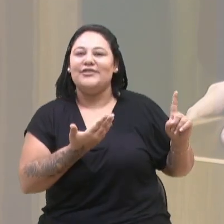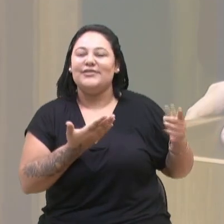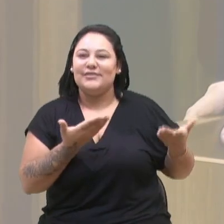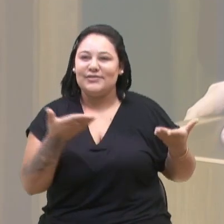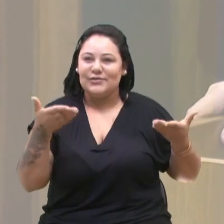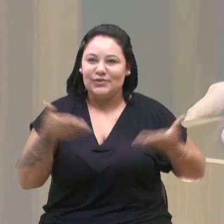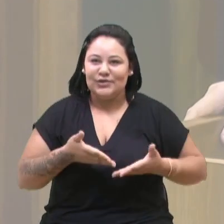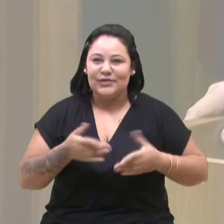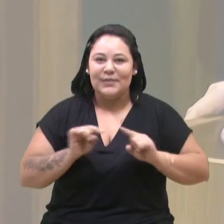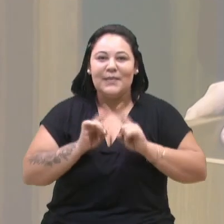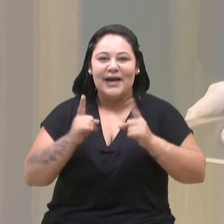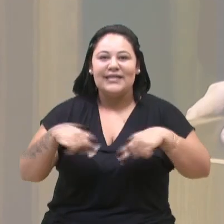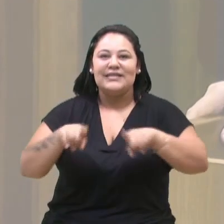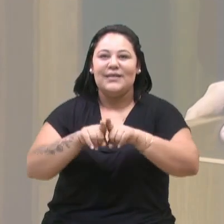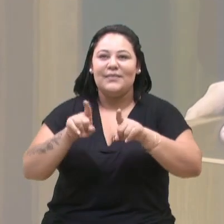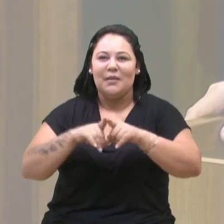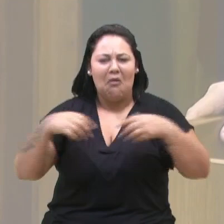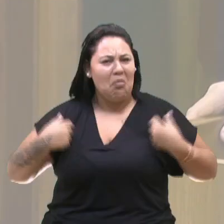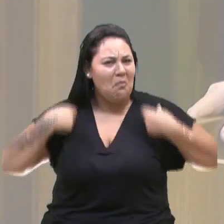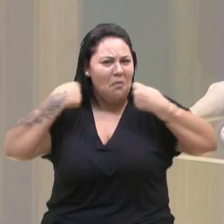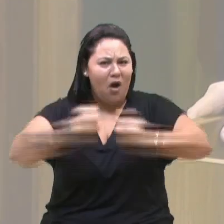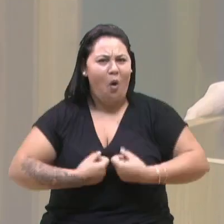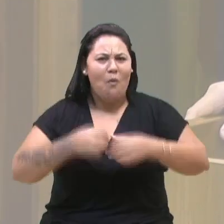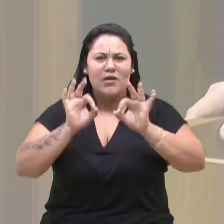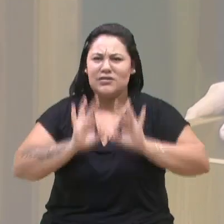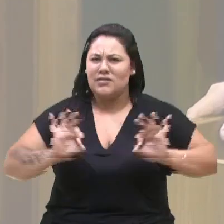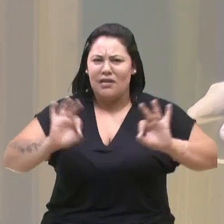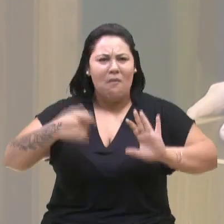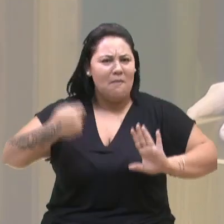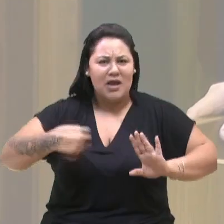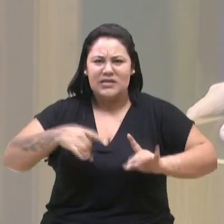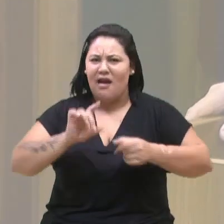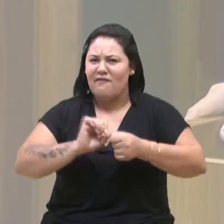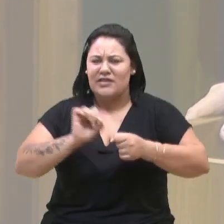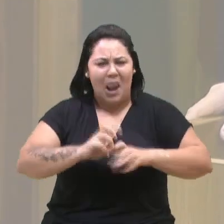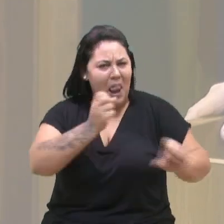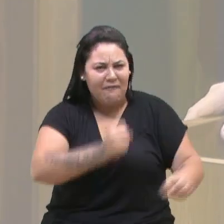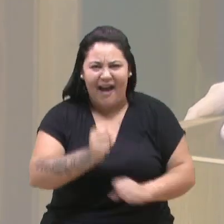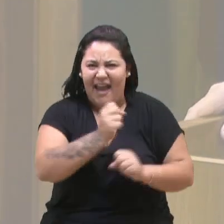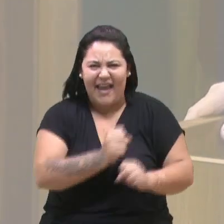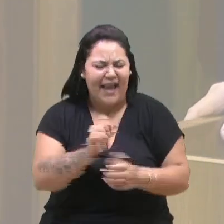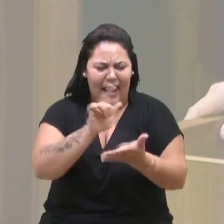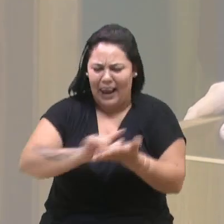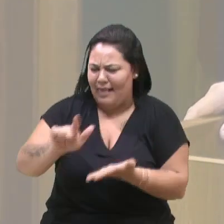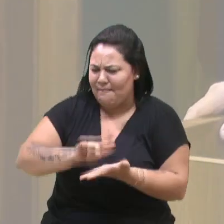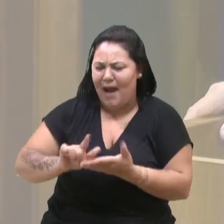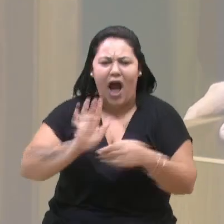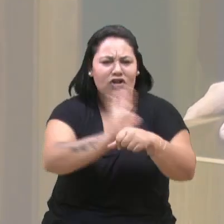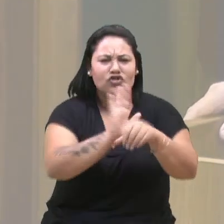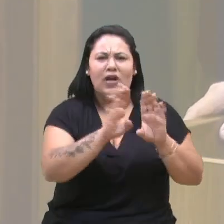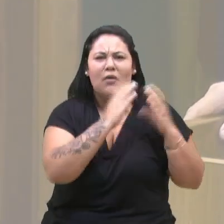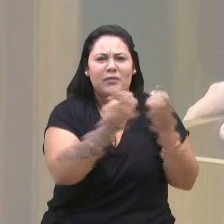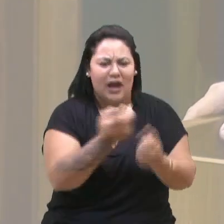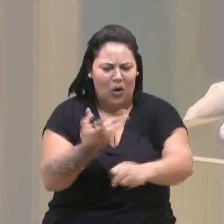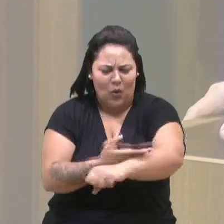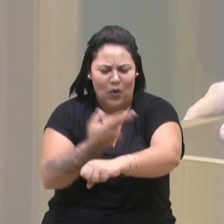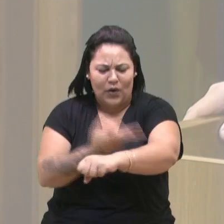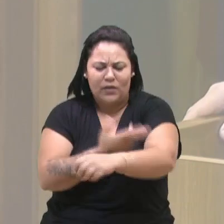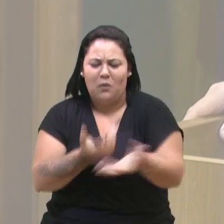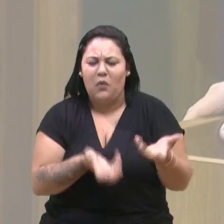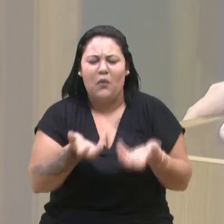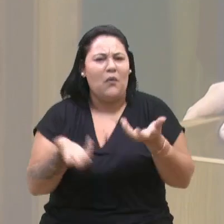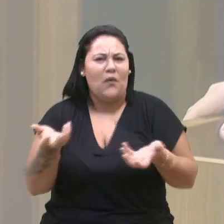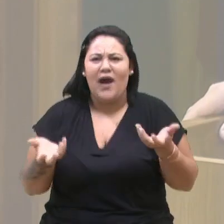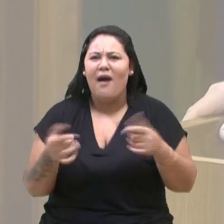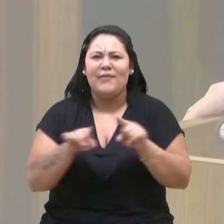meu abrigo e o que precisar fazer como presidente de bairro, posso lá também ajudar as nossas comunidades cortando grama,